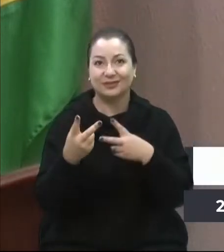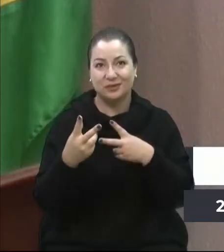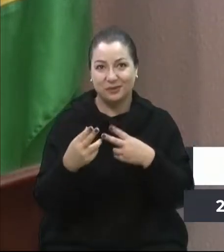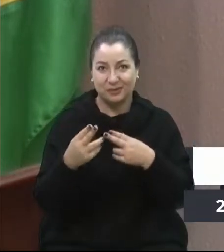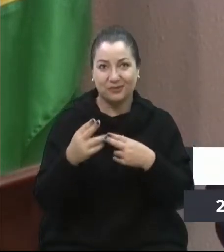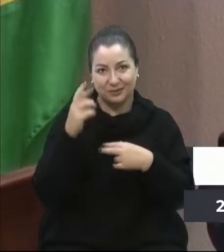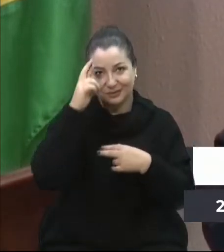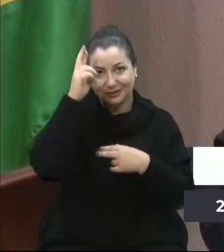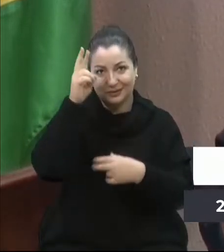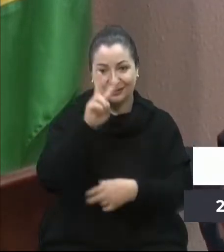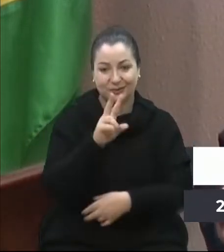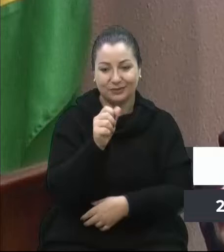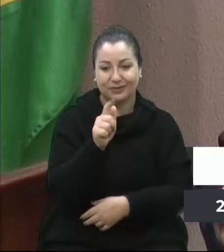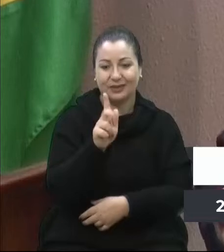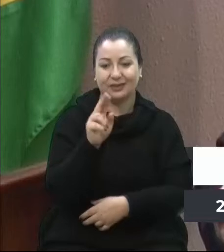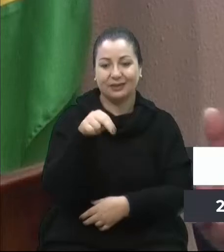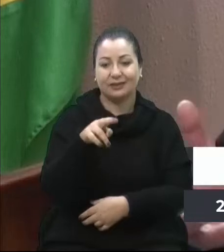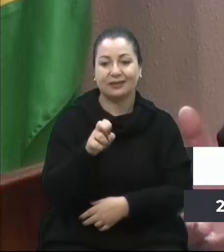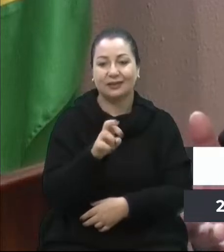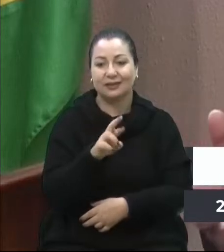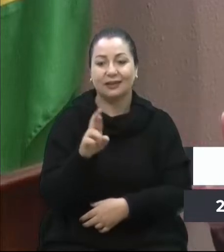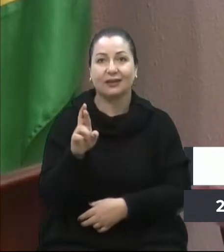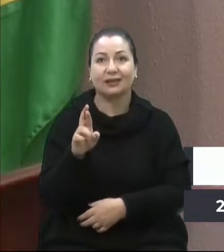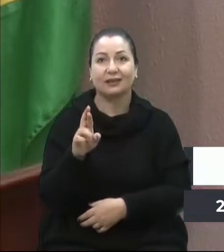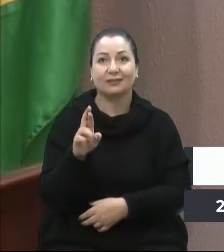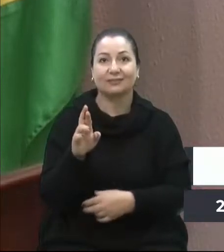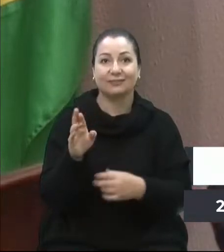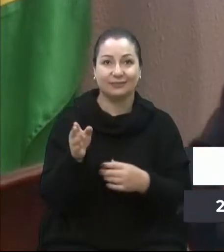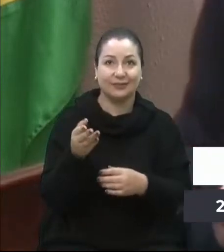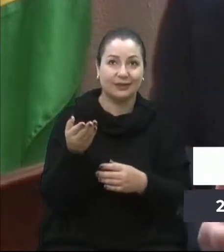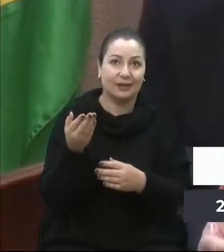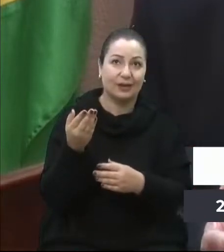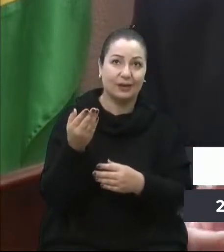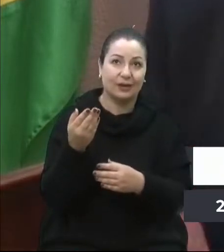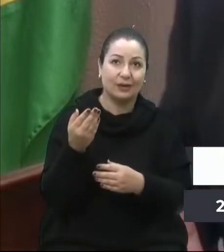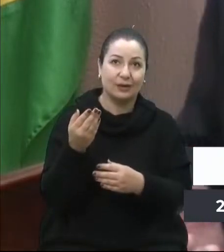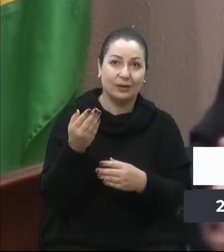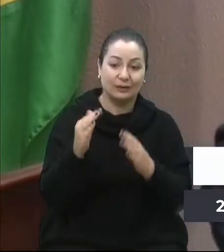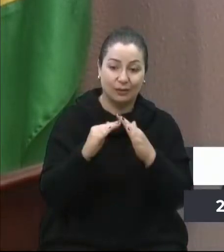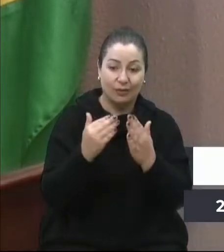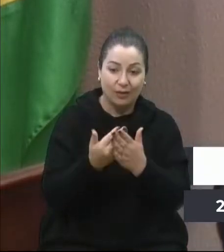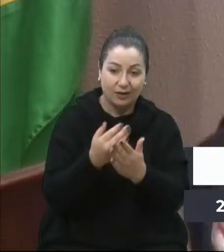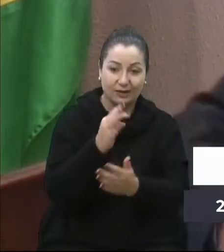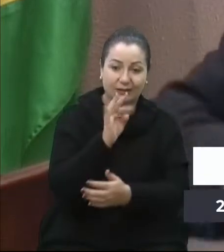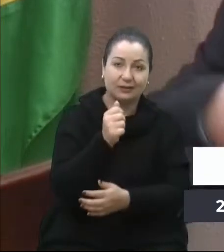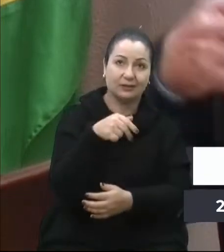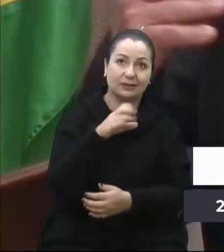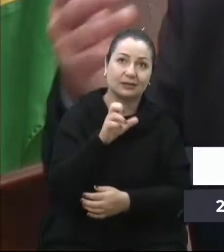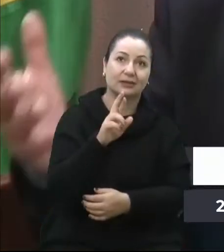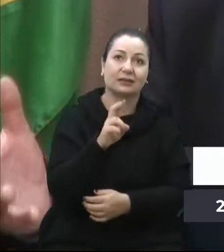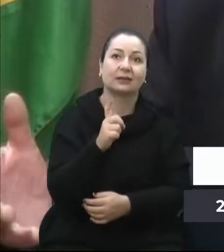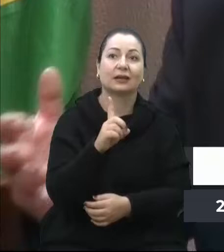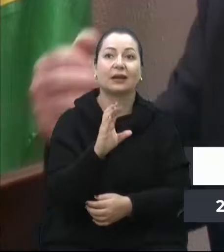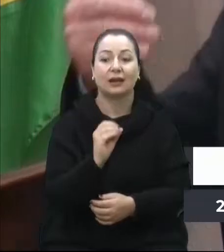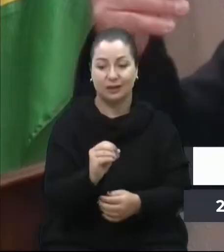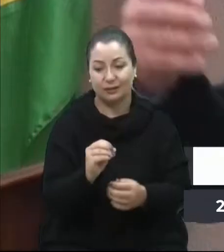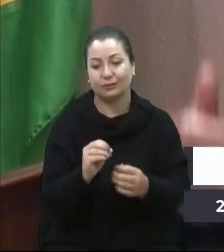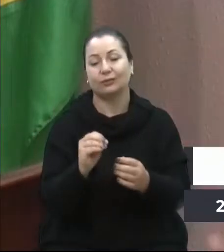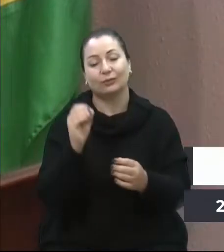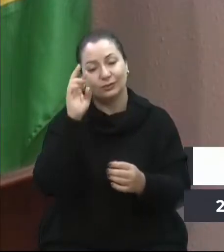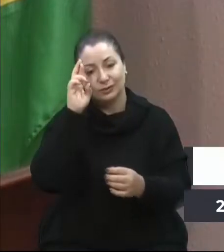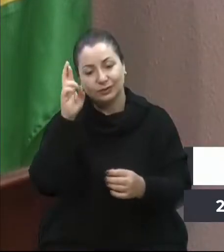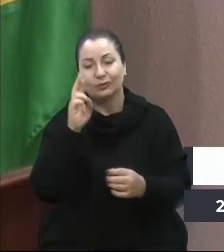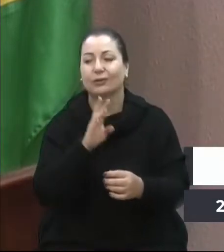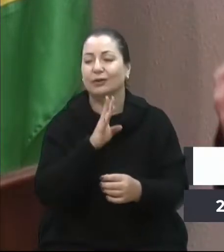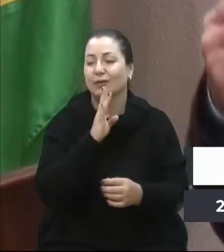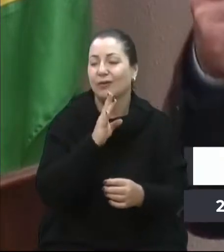aqui. O Tancredo Neves, o diretor, conhece a realidade do Portal da Maestra, do